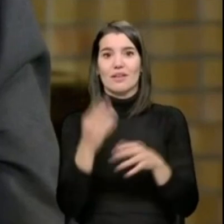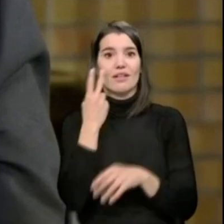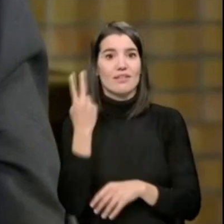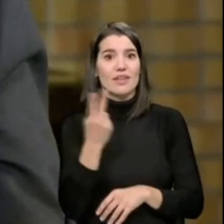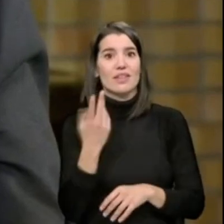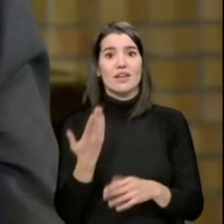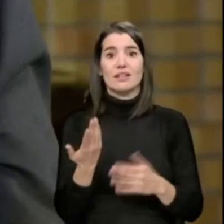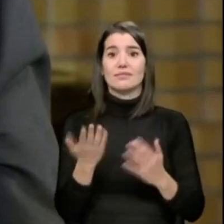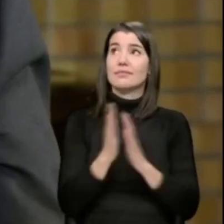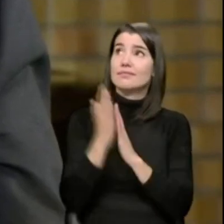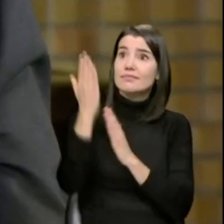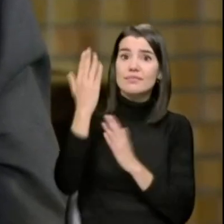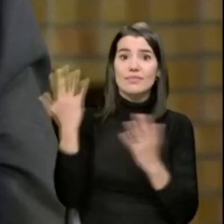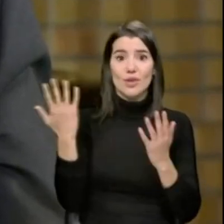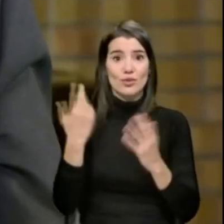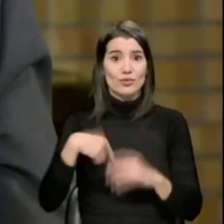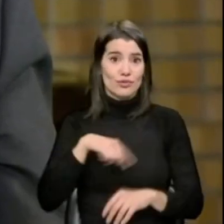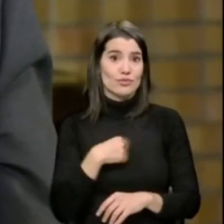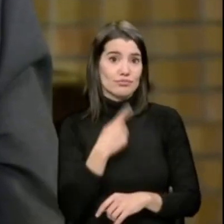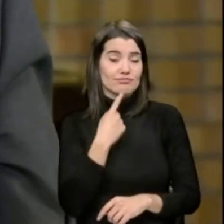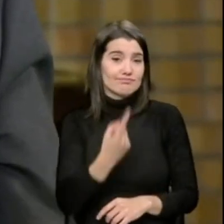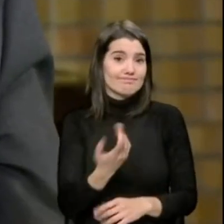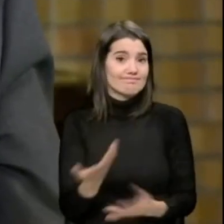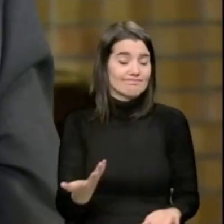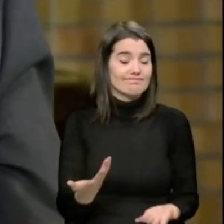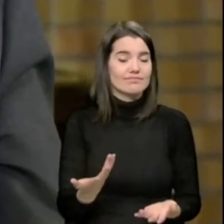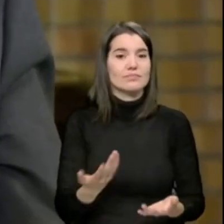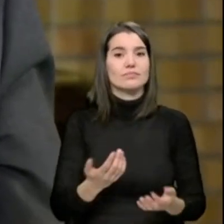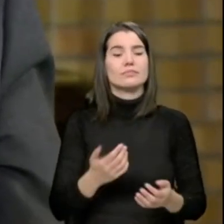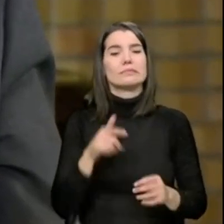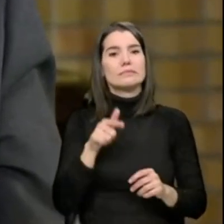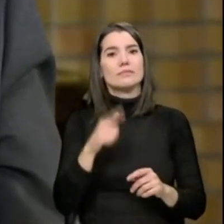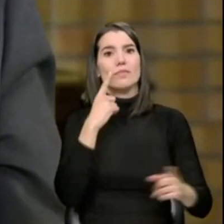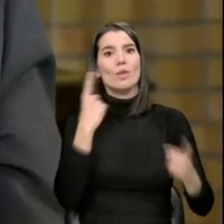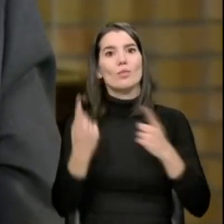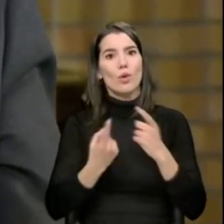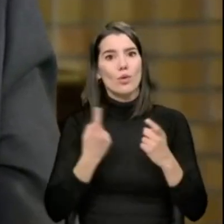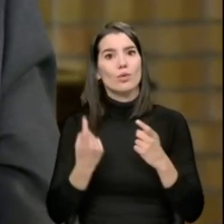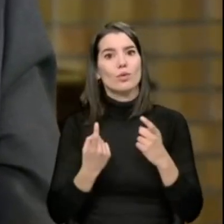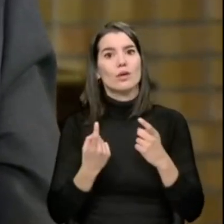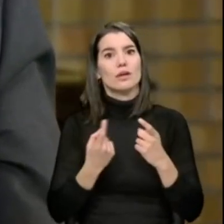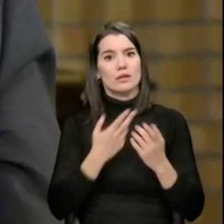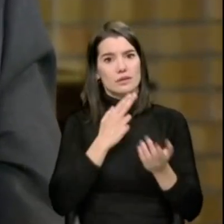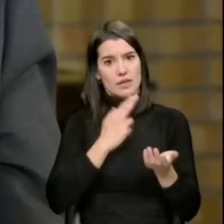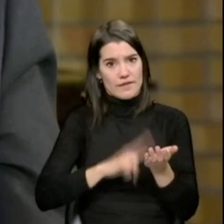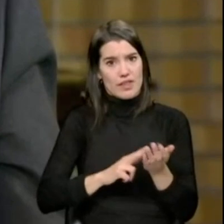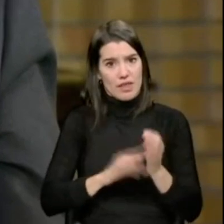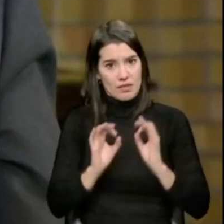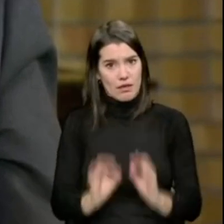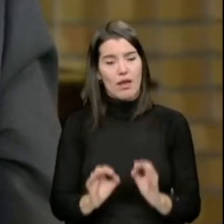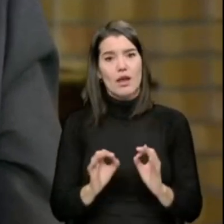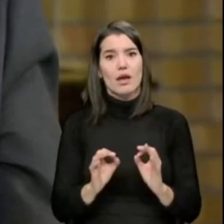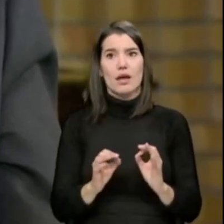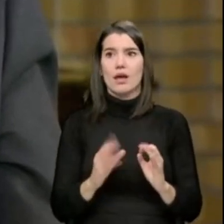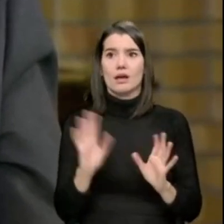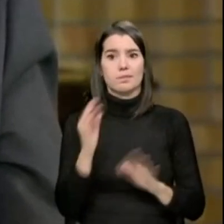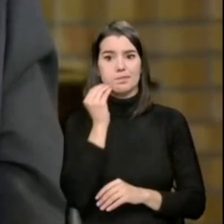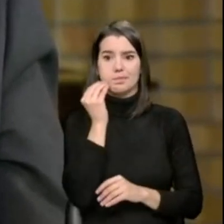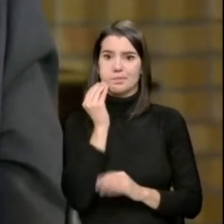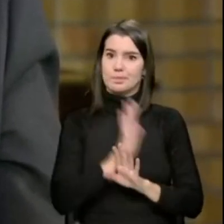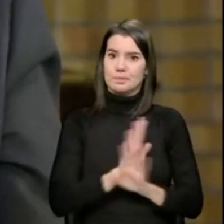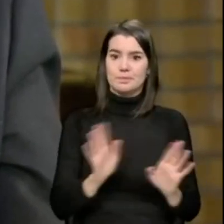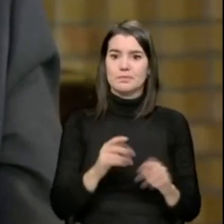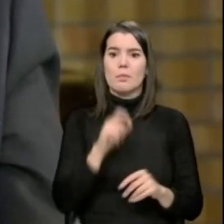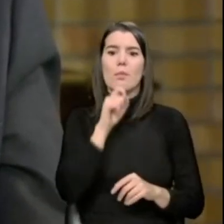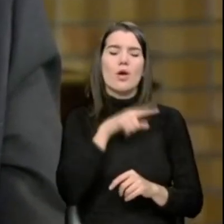de Deus, como nós lhe chamamos, e eu acho que esta procura, que é sincera, porque é quase que diria inata, pode